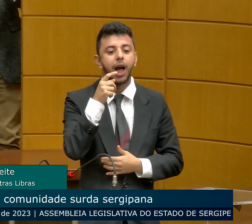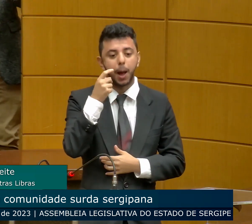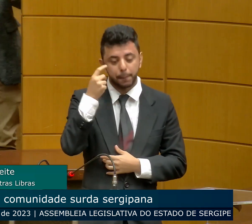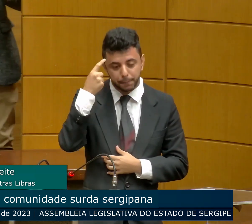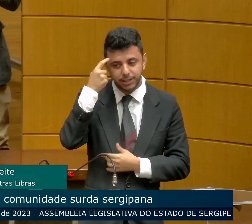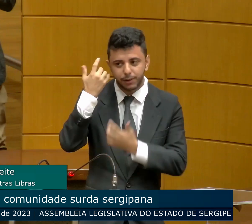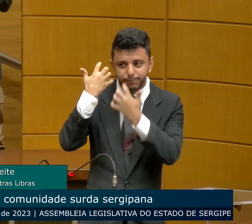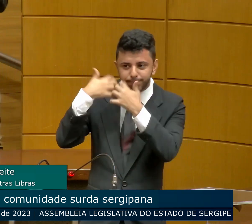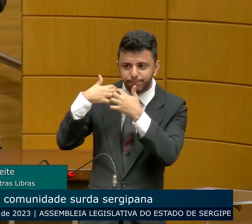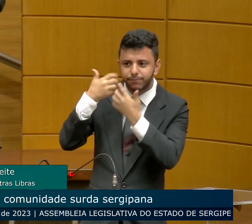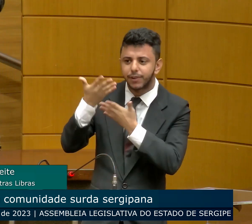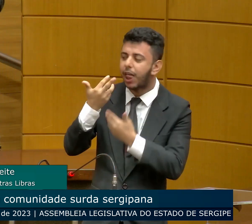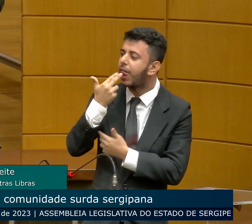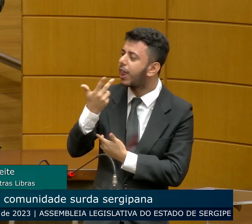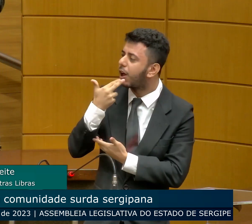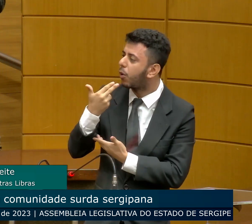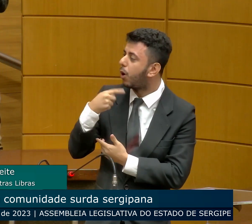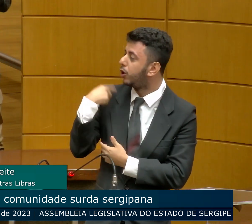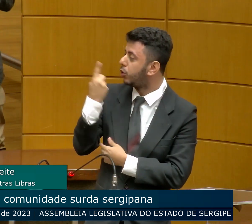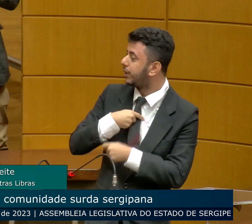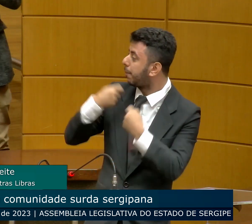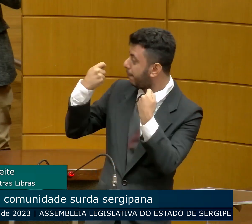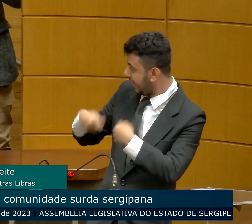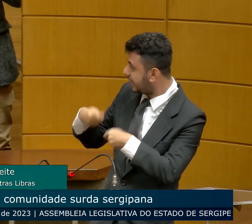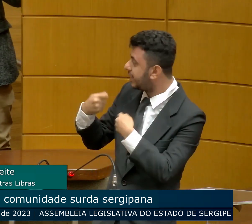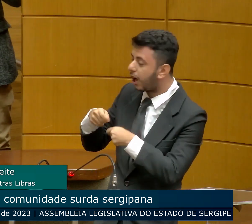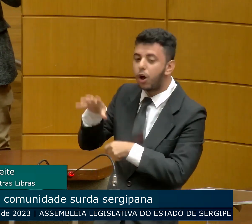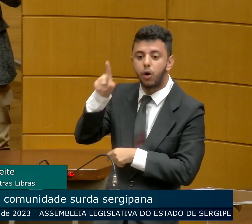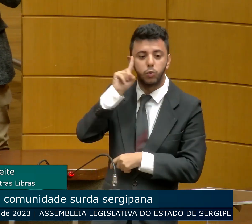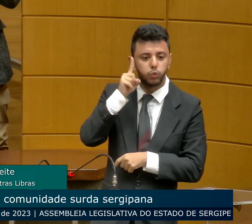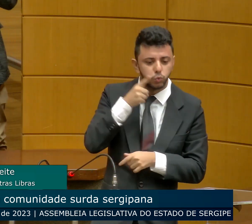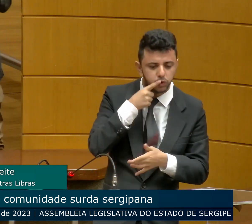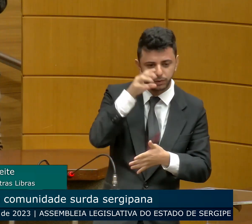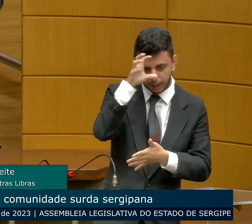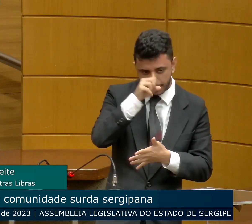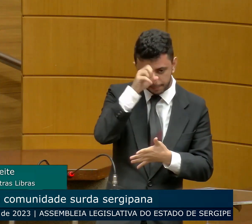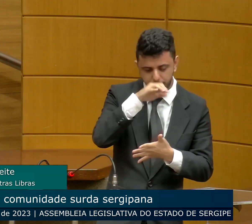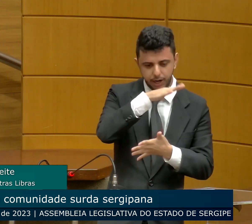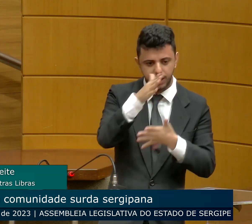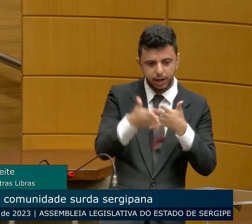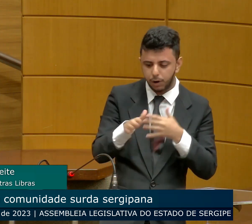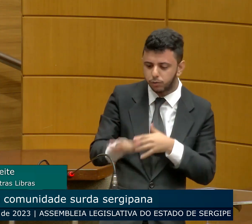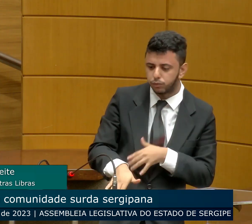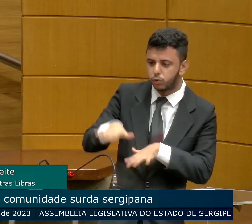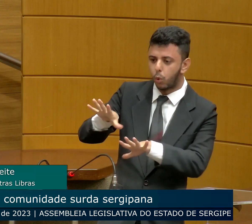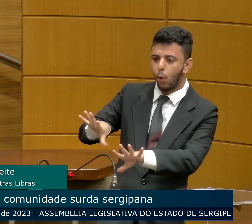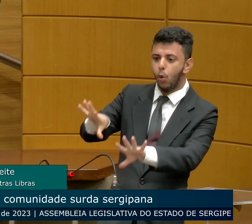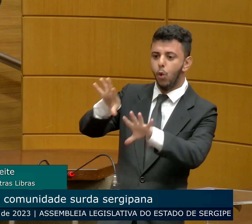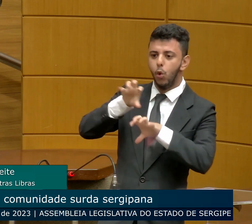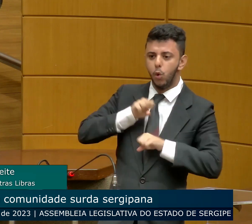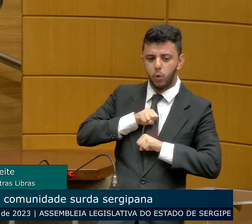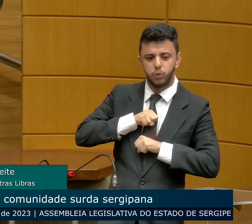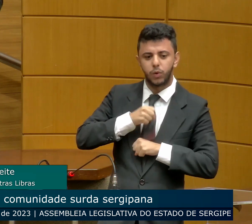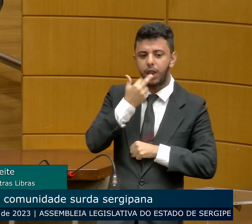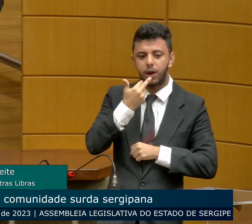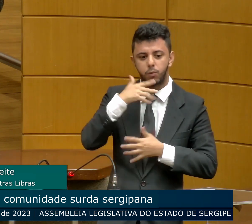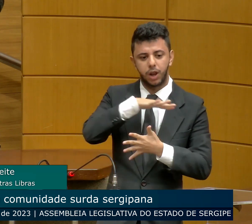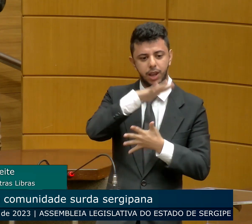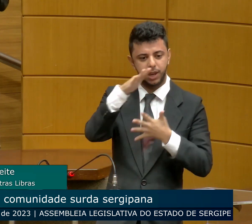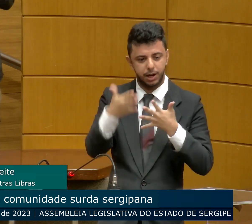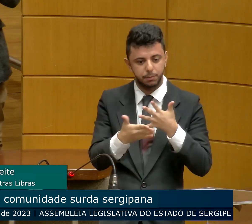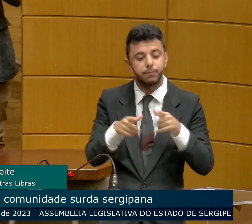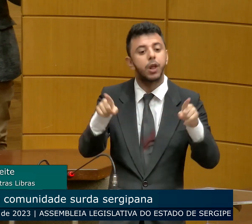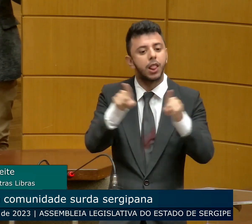nós temos hoje a valorização da Libras, né, da língua, precisamos ainda mais para que os surdos